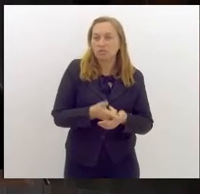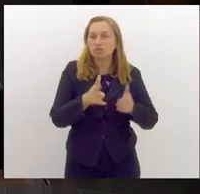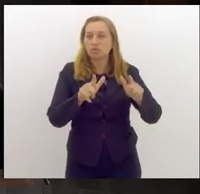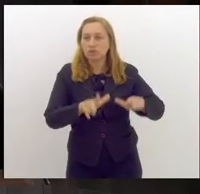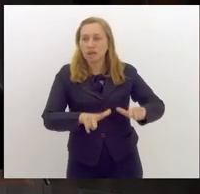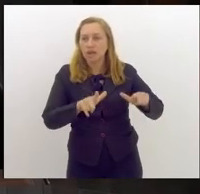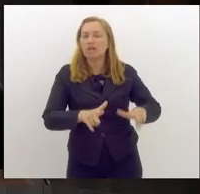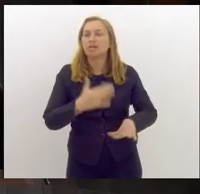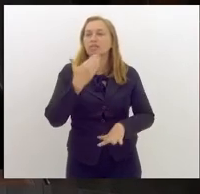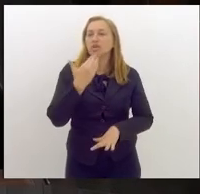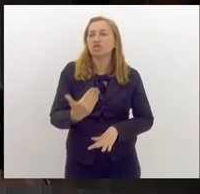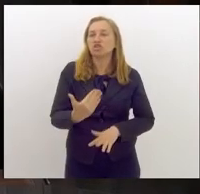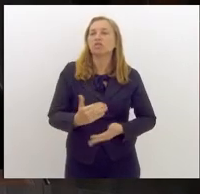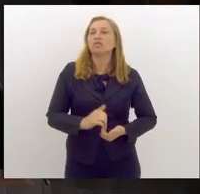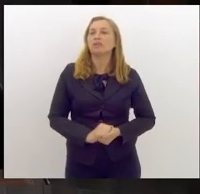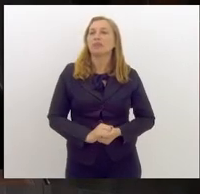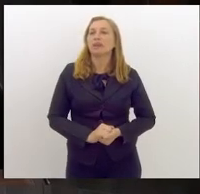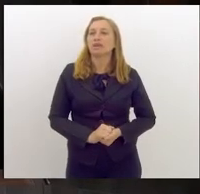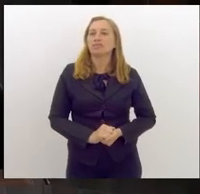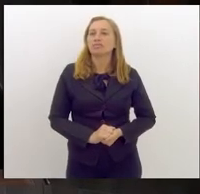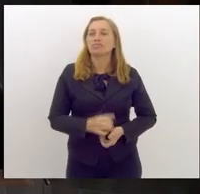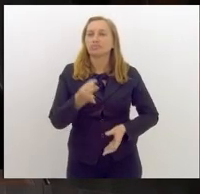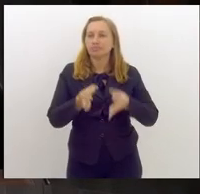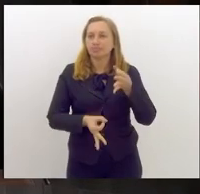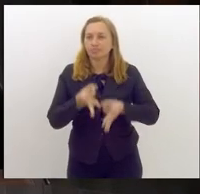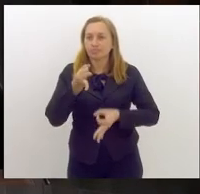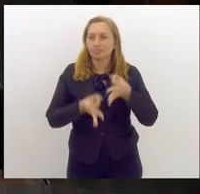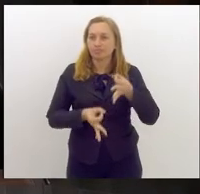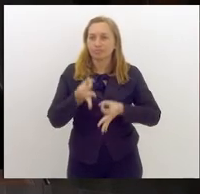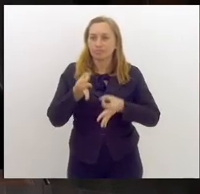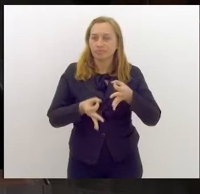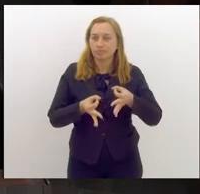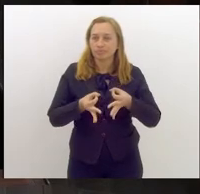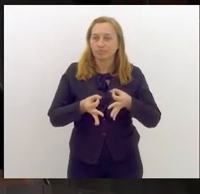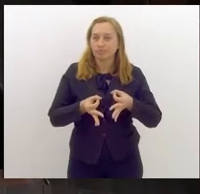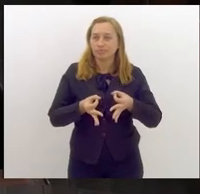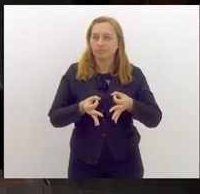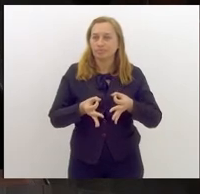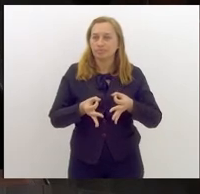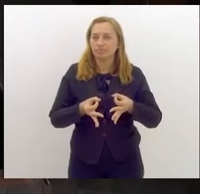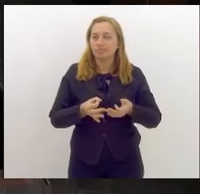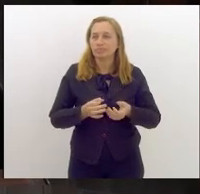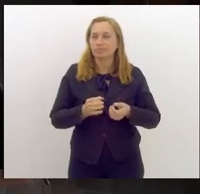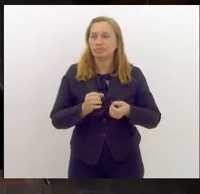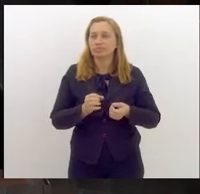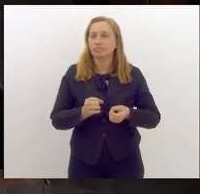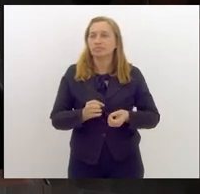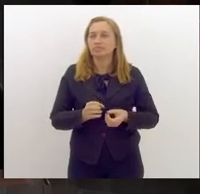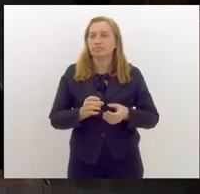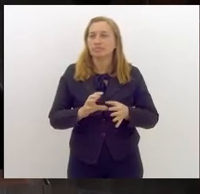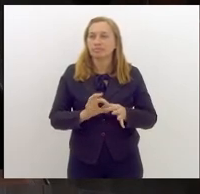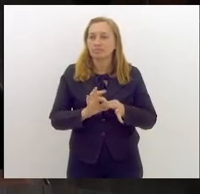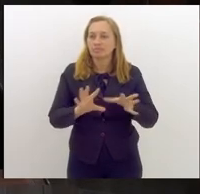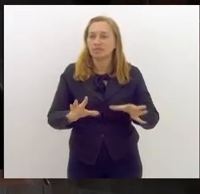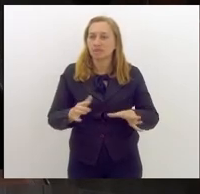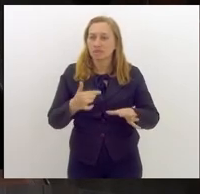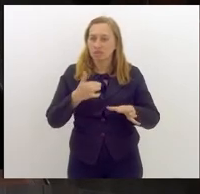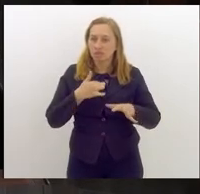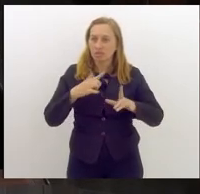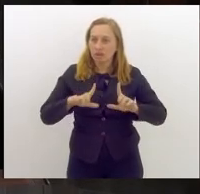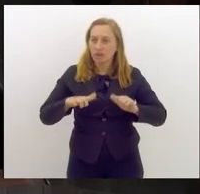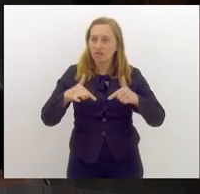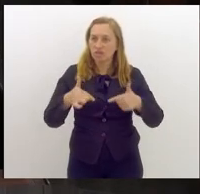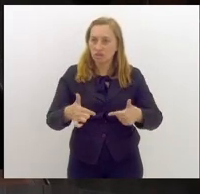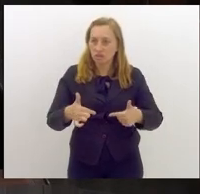pedir pedir ao juiz prioridade para que eu pudesse estar remetido na